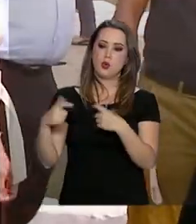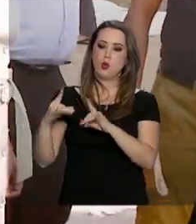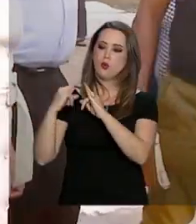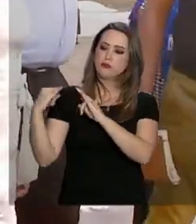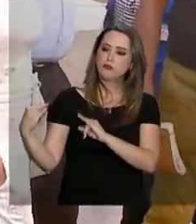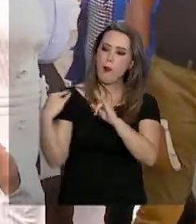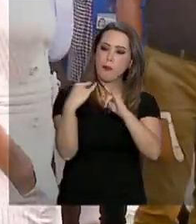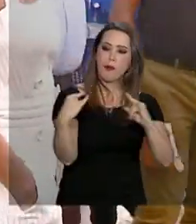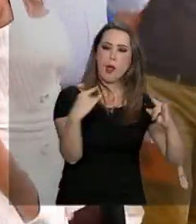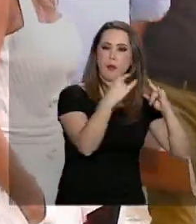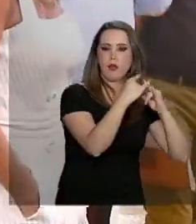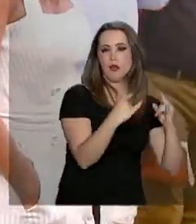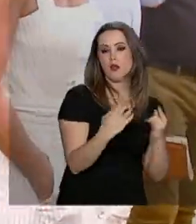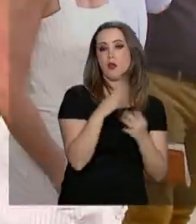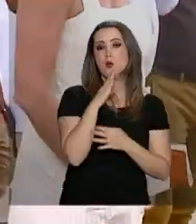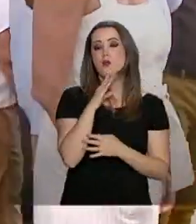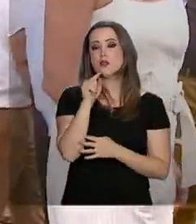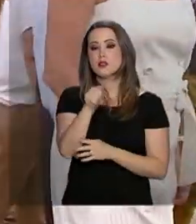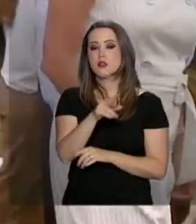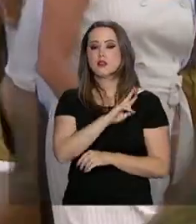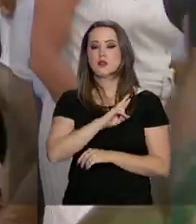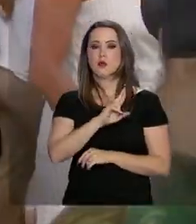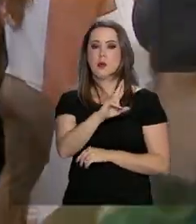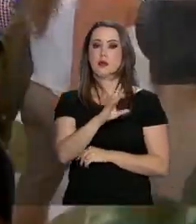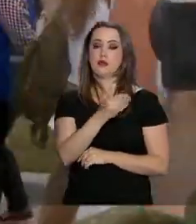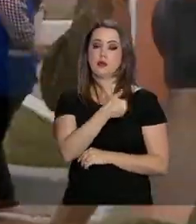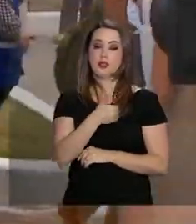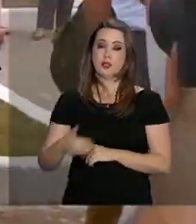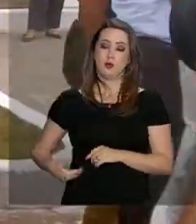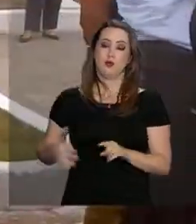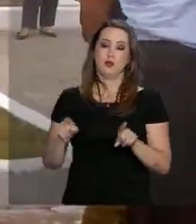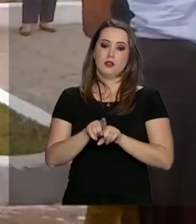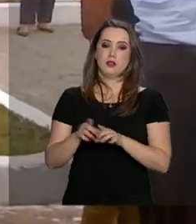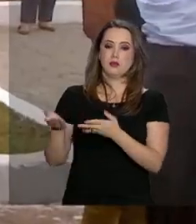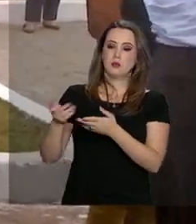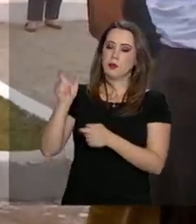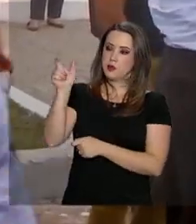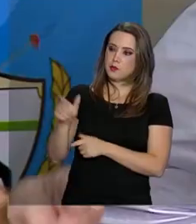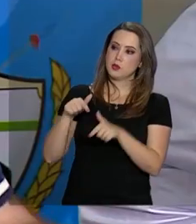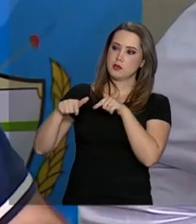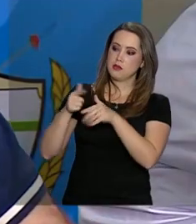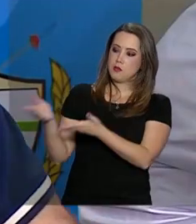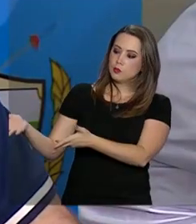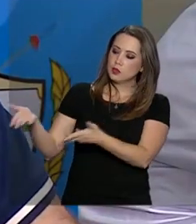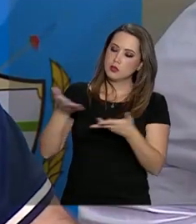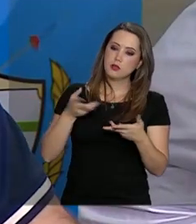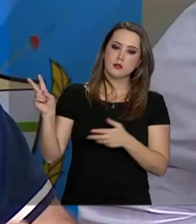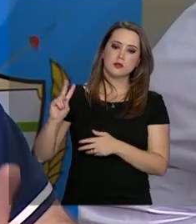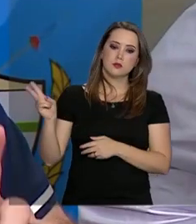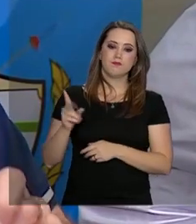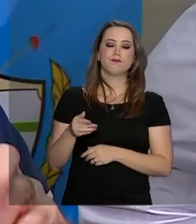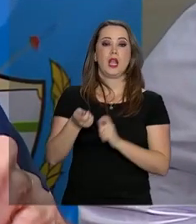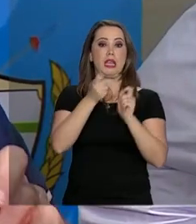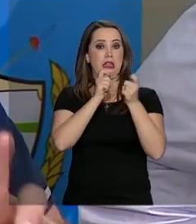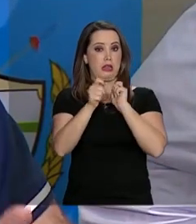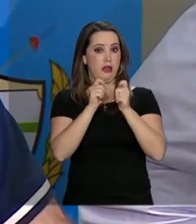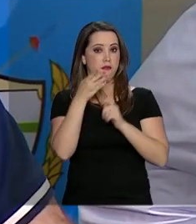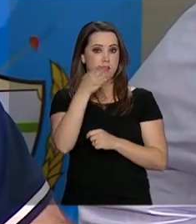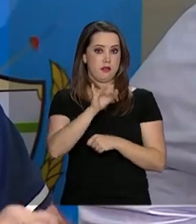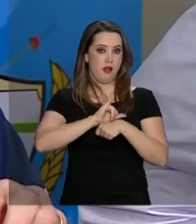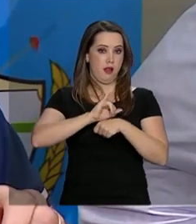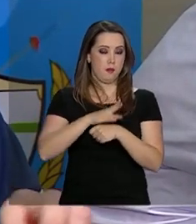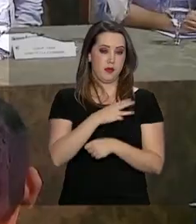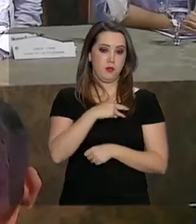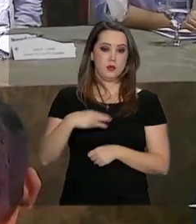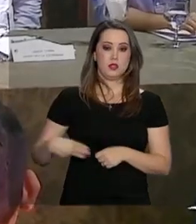e conversaram com representantes do governo local e também com quem atua na recepção dos venezuelanos. Em entrevista na capital, o ministro